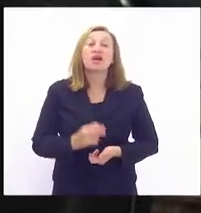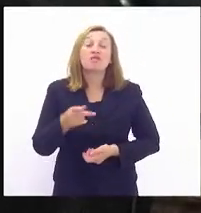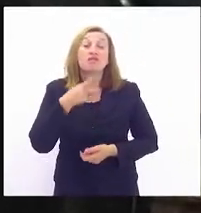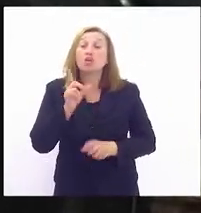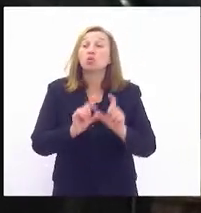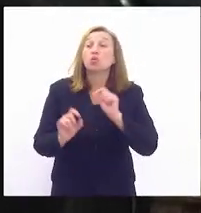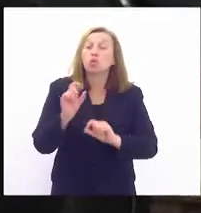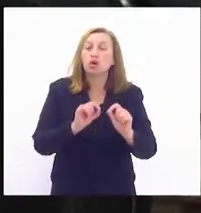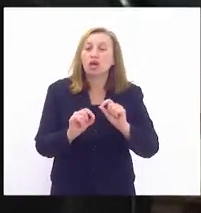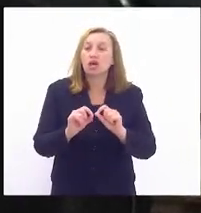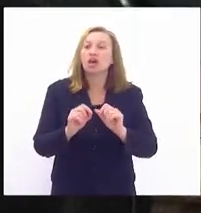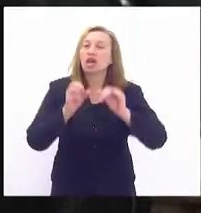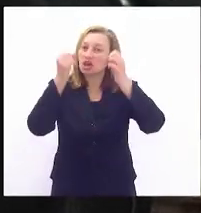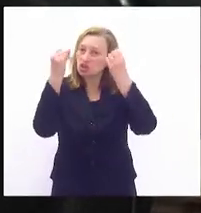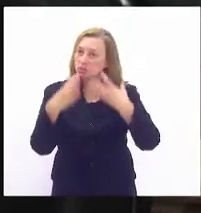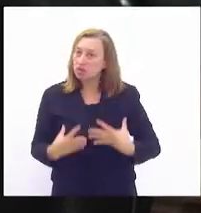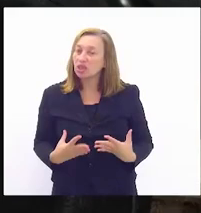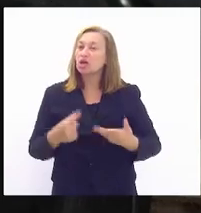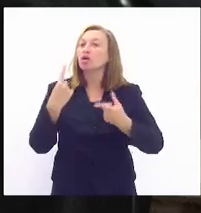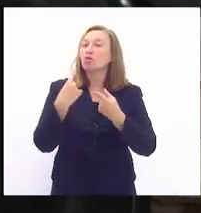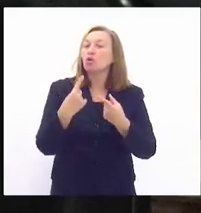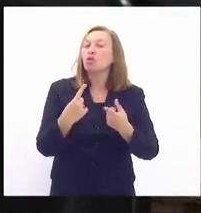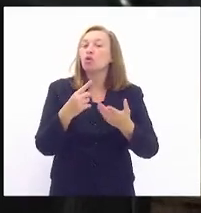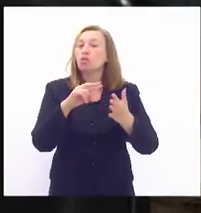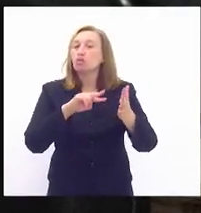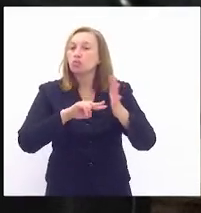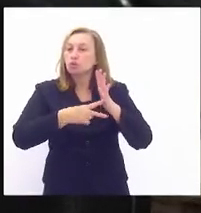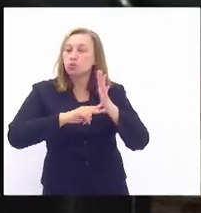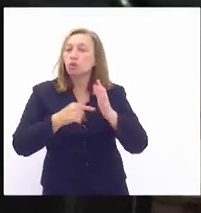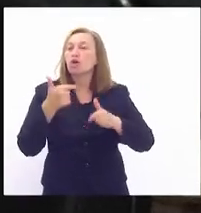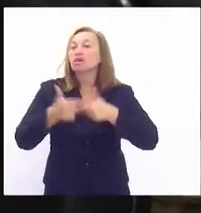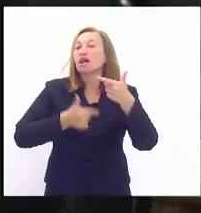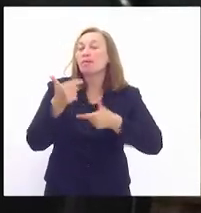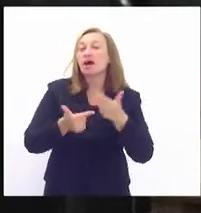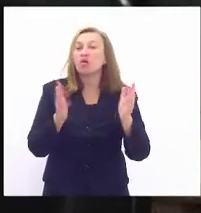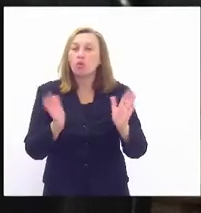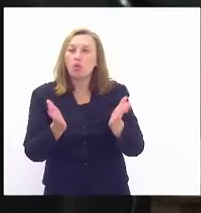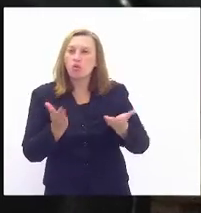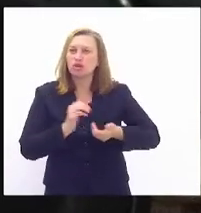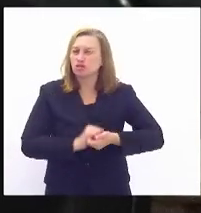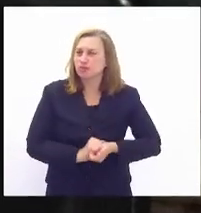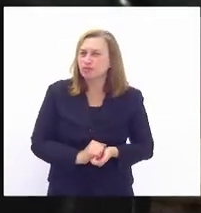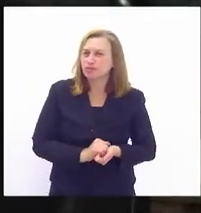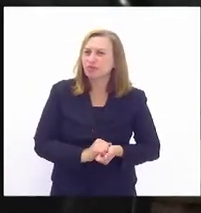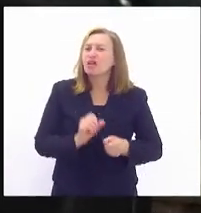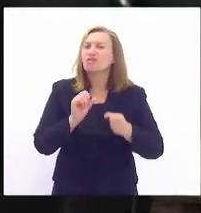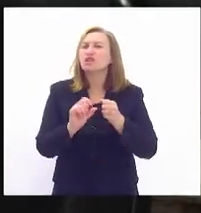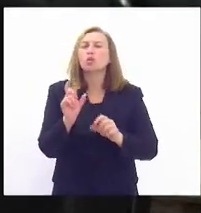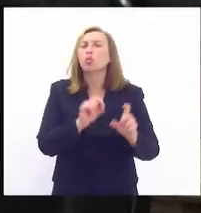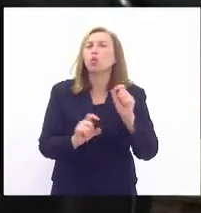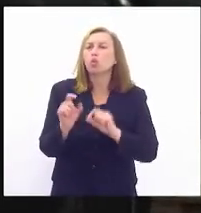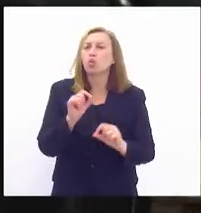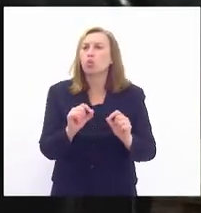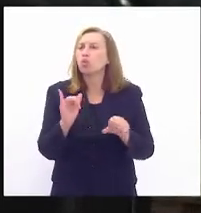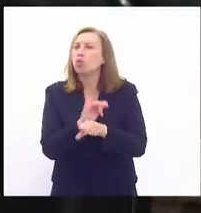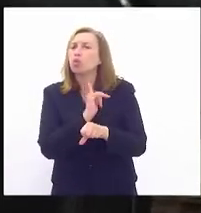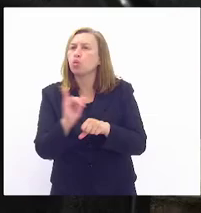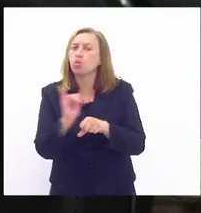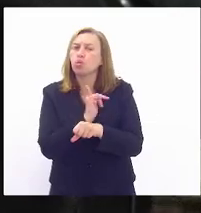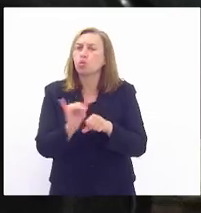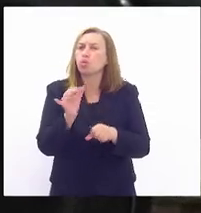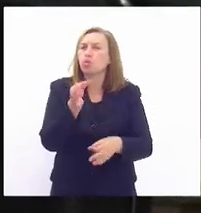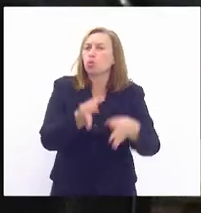Dando uma satisfação o que o sindicato vem fazendo. O sindicato hoje está tomando umas medidas cabíveis